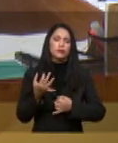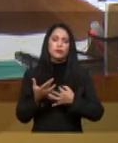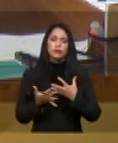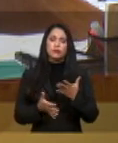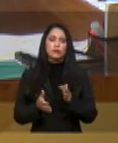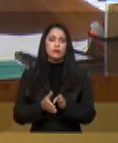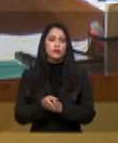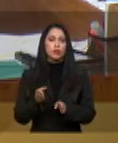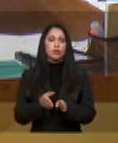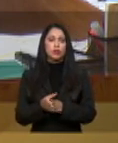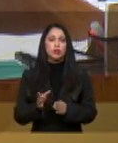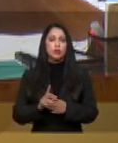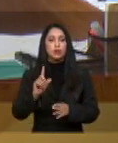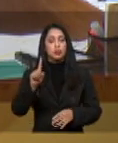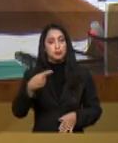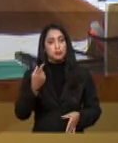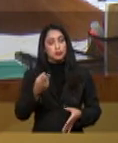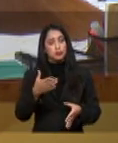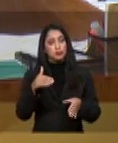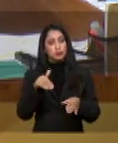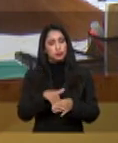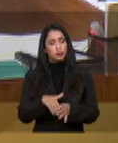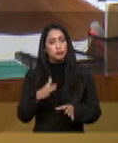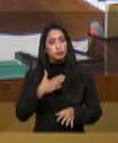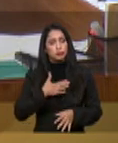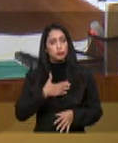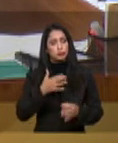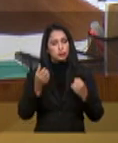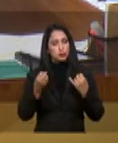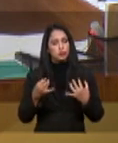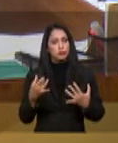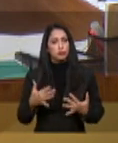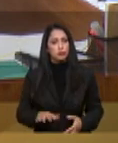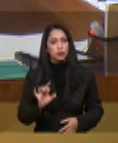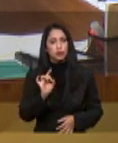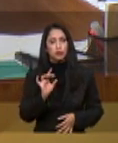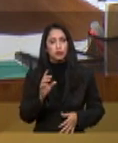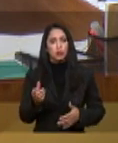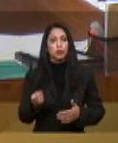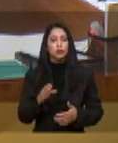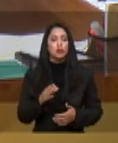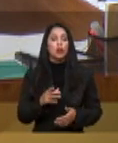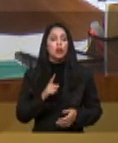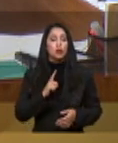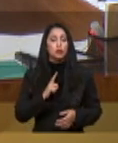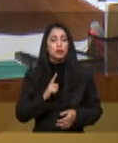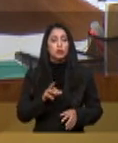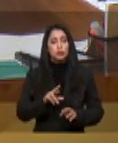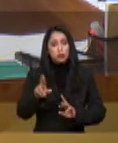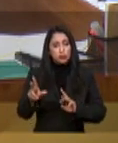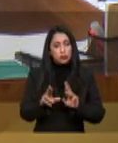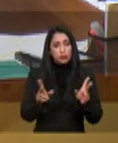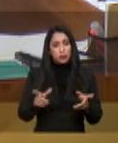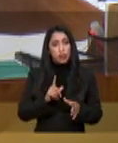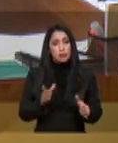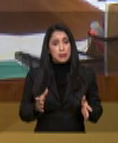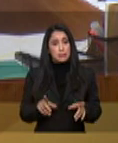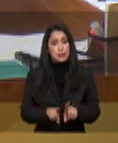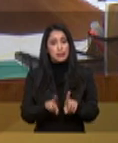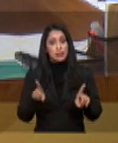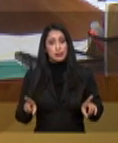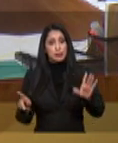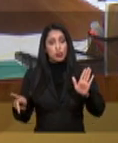as conclusões a que chego em meu voto, atento ao fato, não apenas de o parâmetro de controle ser distinto, como ainda para a circunstância